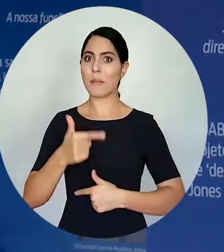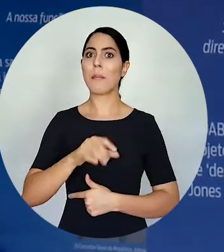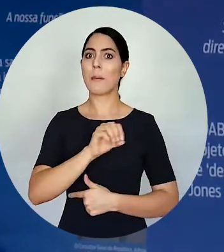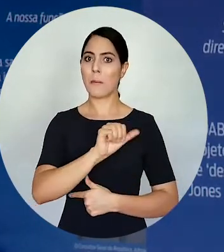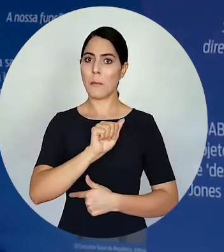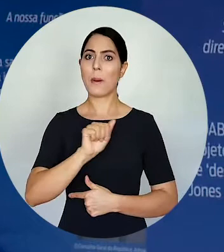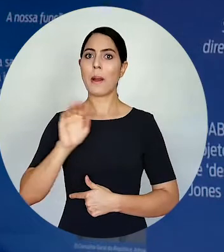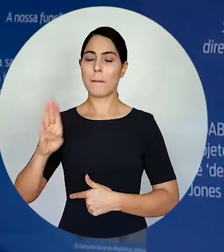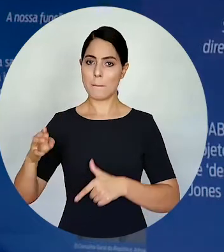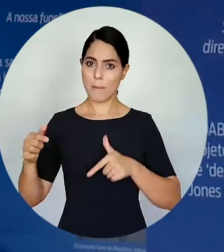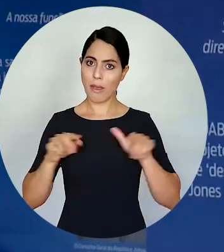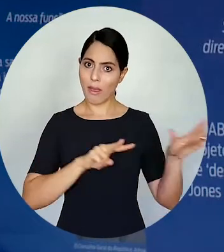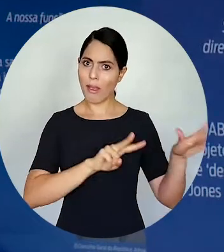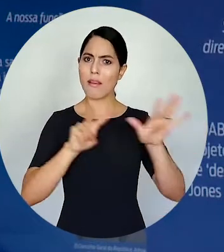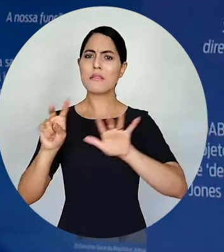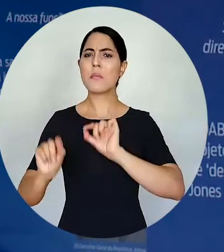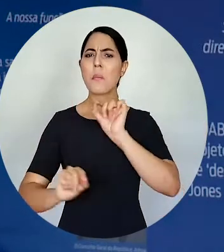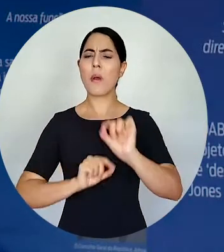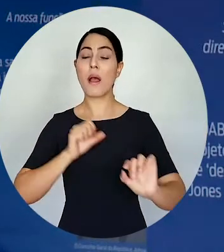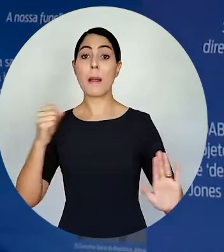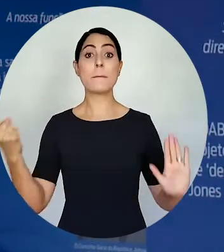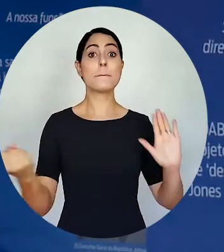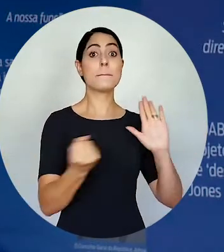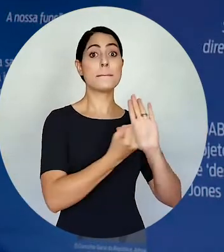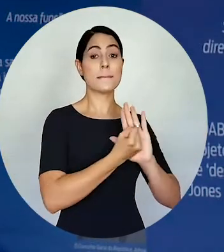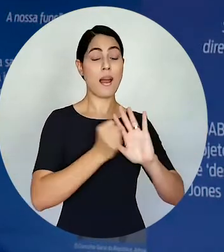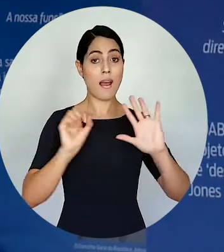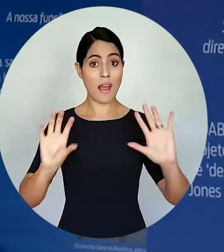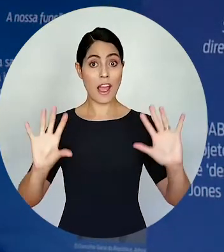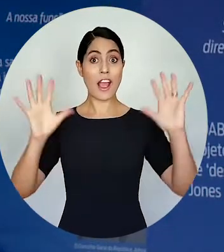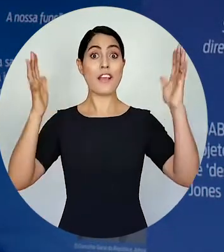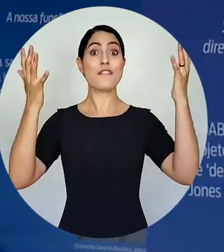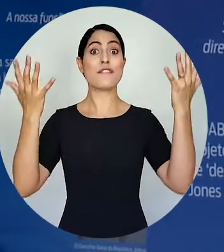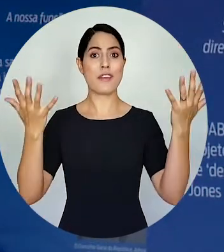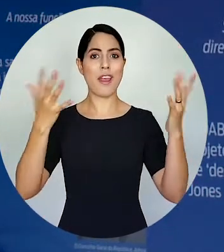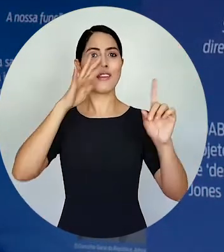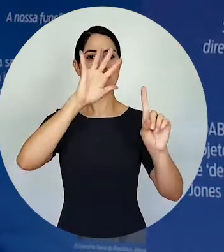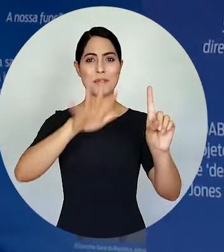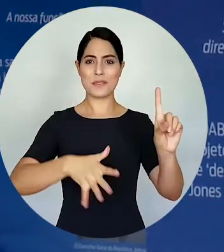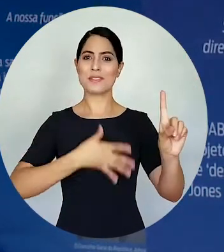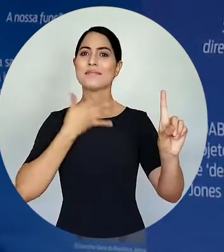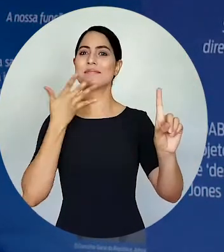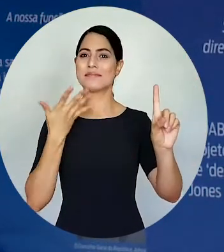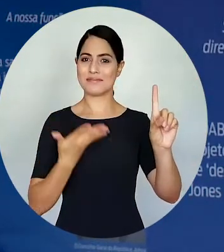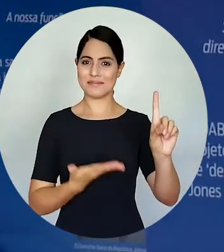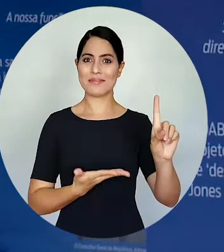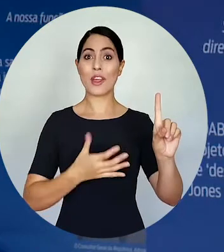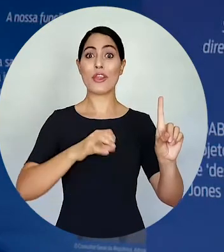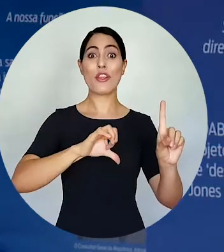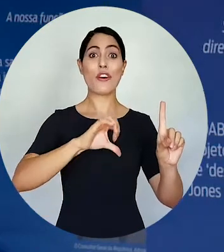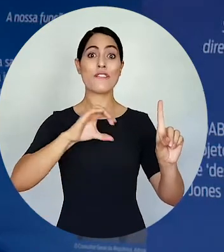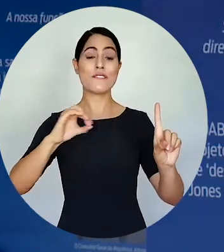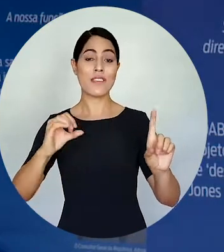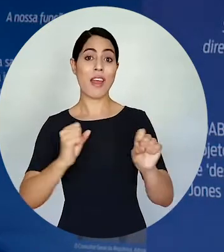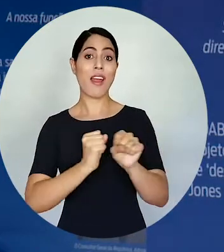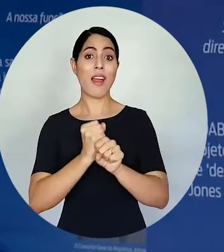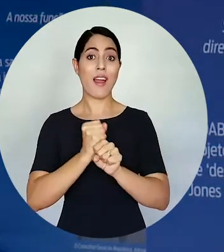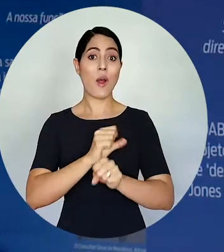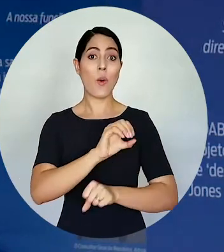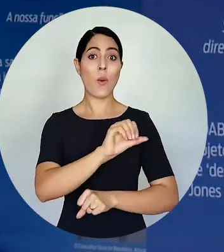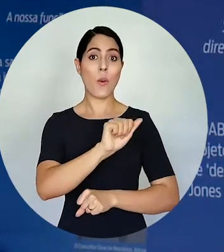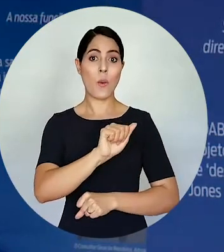Advogados do Brasil foi marcada por homenagens aos 90 anos da OAB, eventos online e a sessão